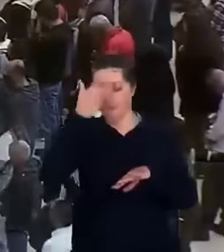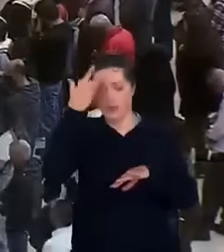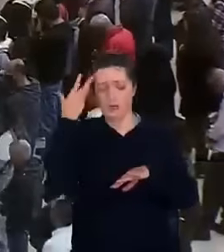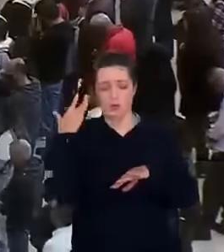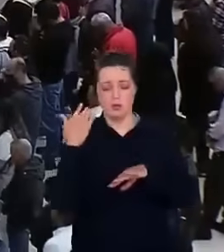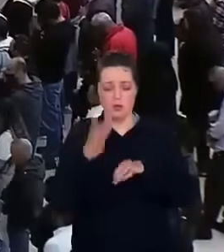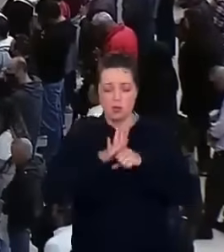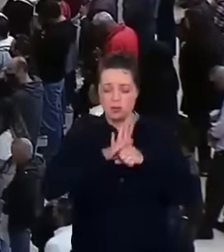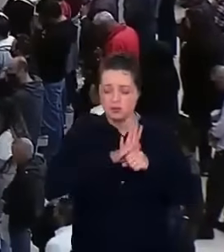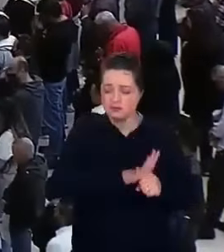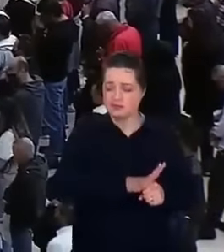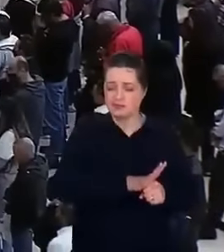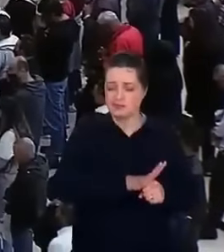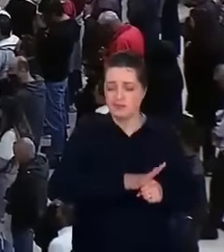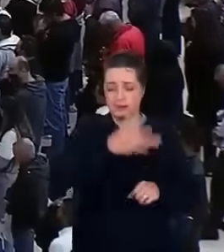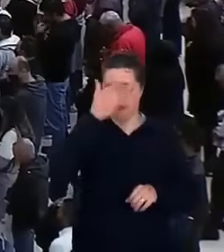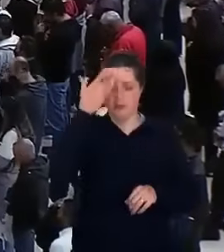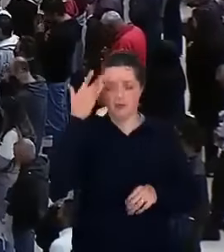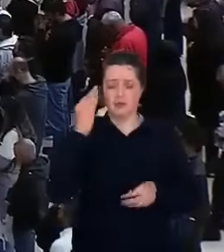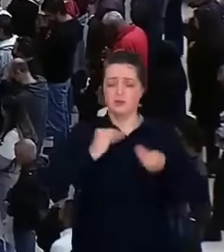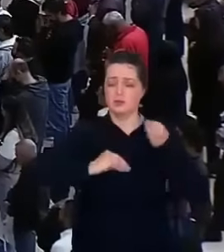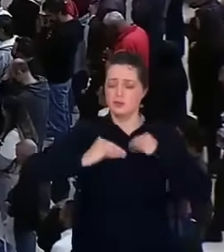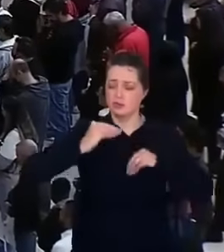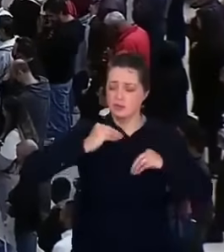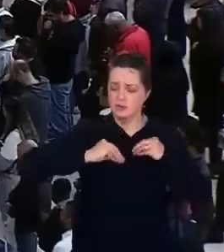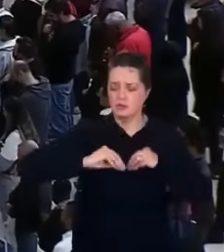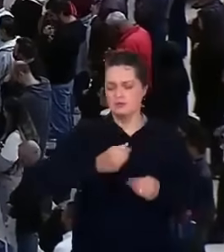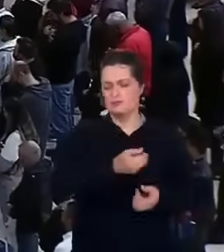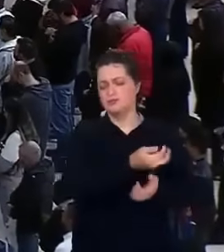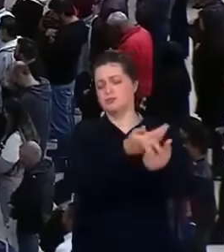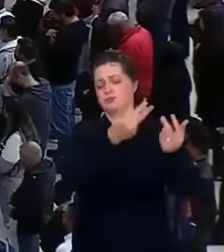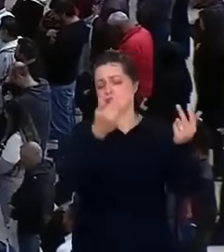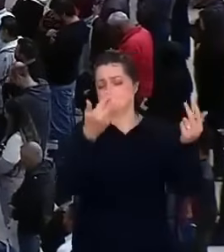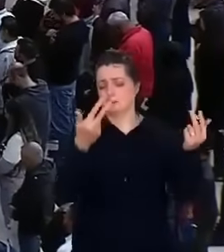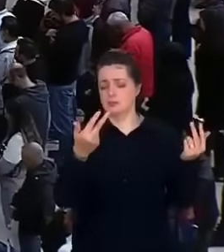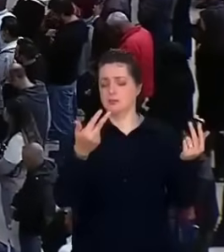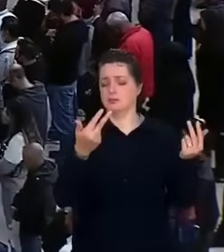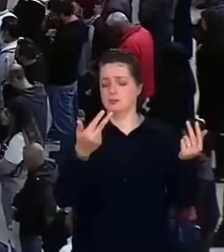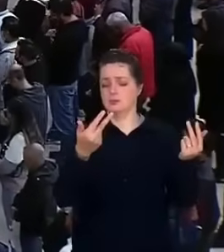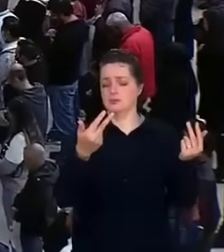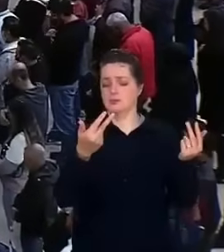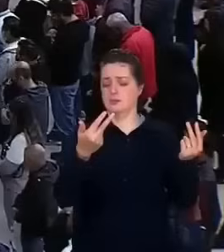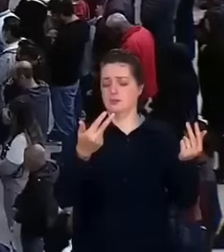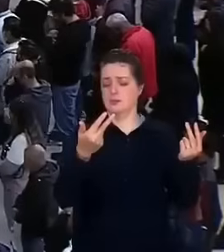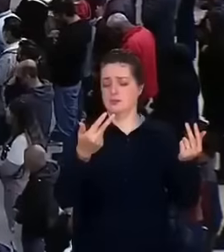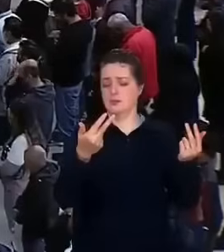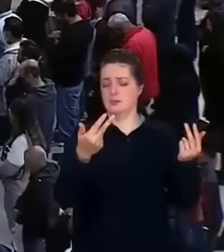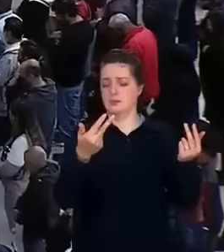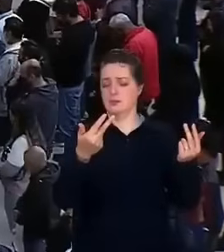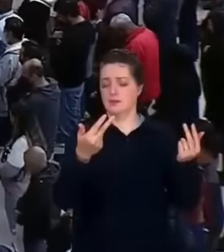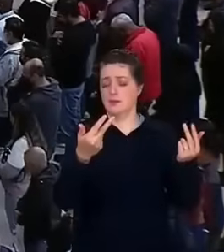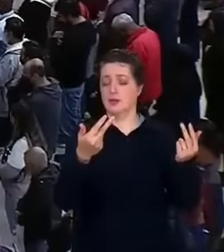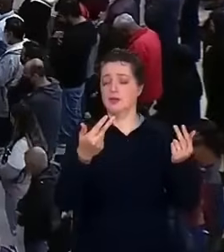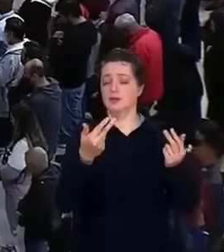oprimidos, os depressivos, os potencialmente